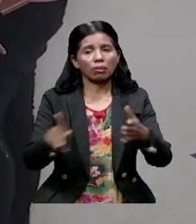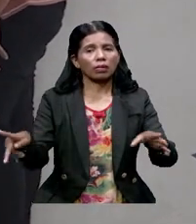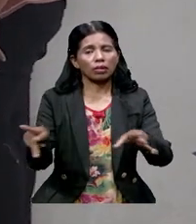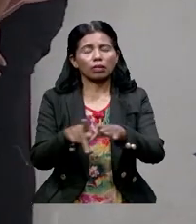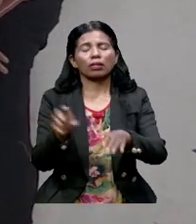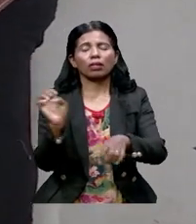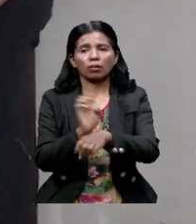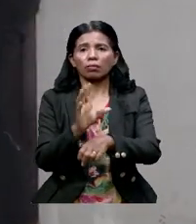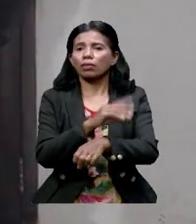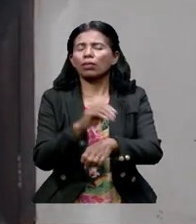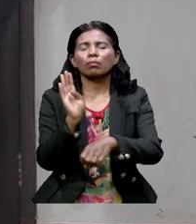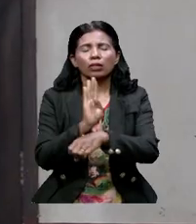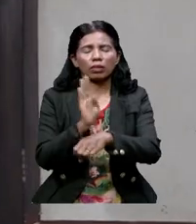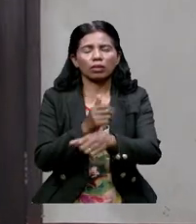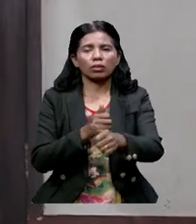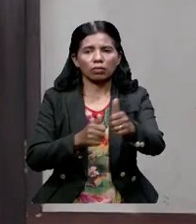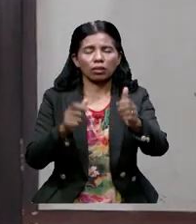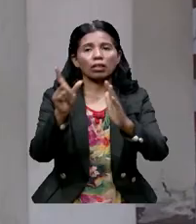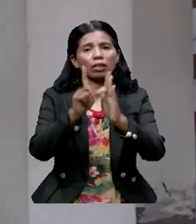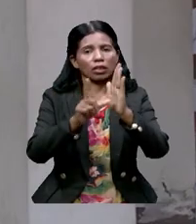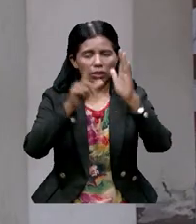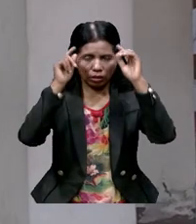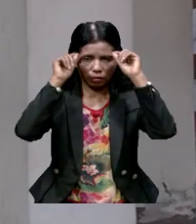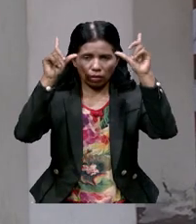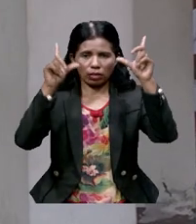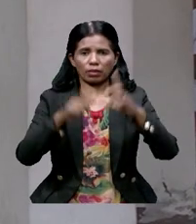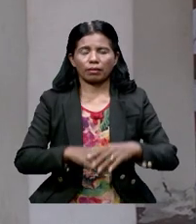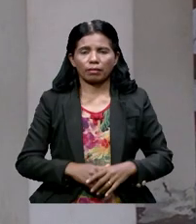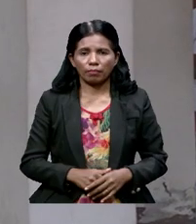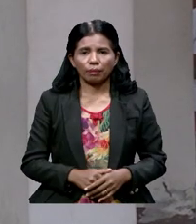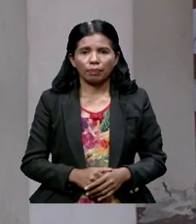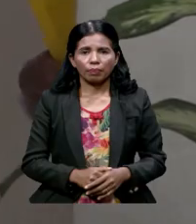negócio do Código Penal Timor-Leste. Derek Ximenes, Jonico Vicente, GMN.